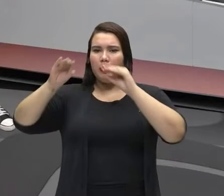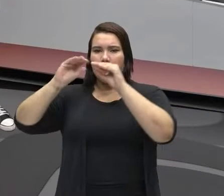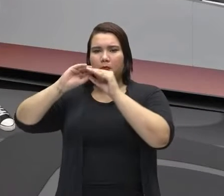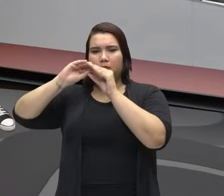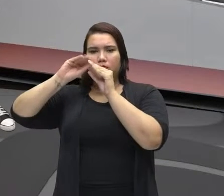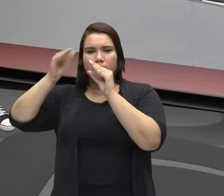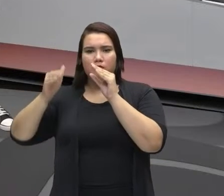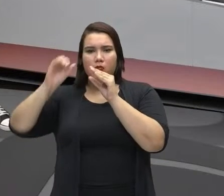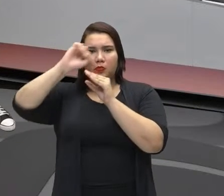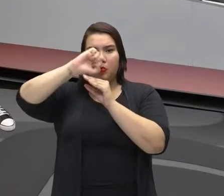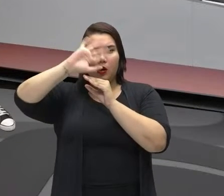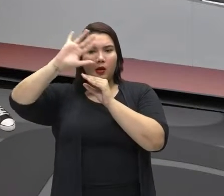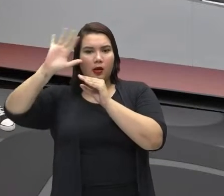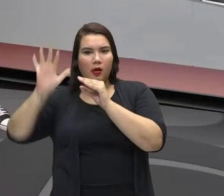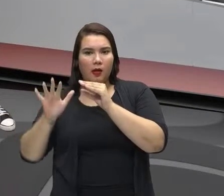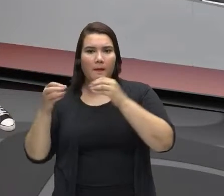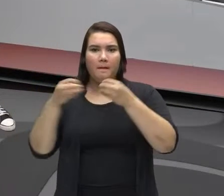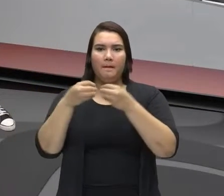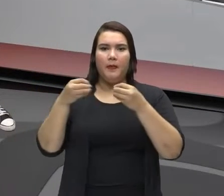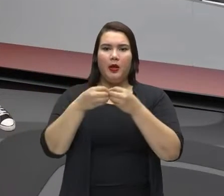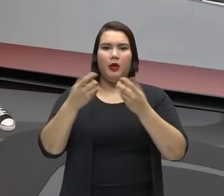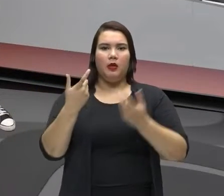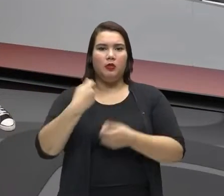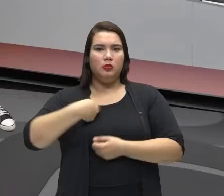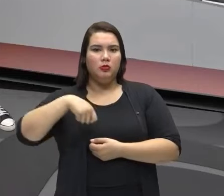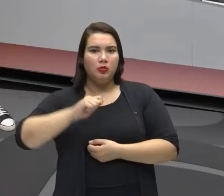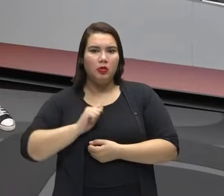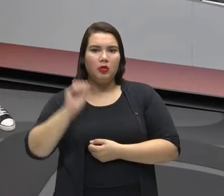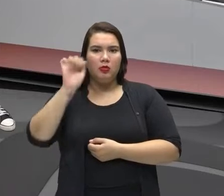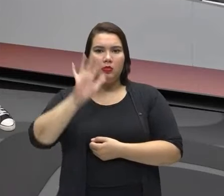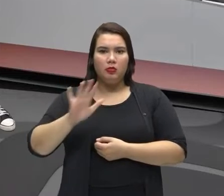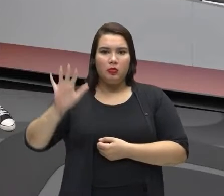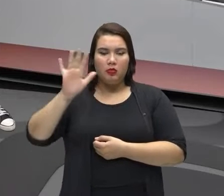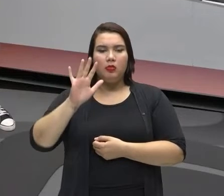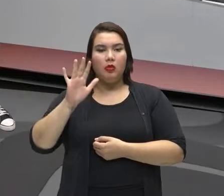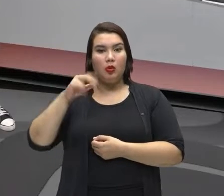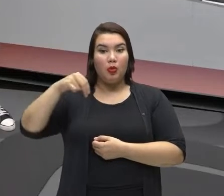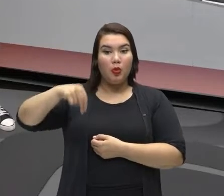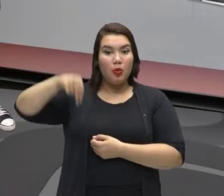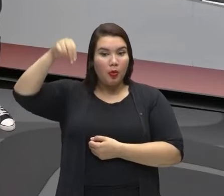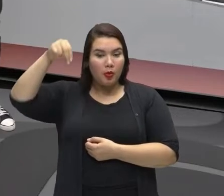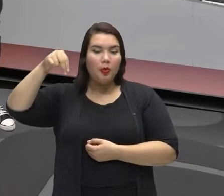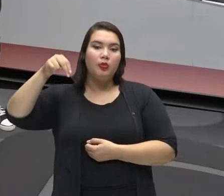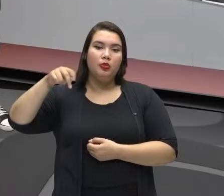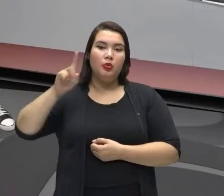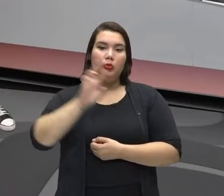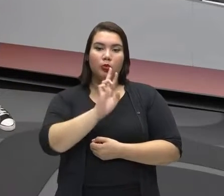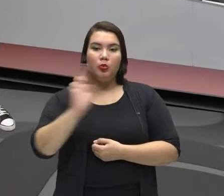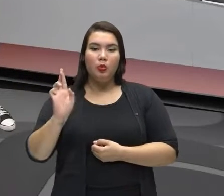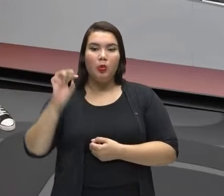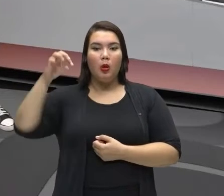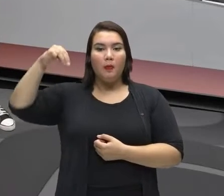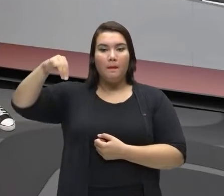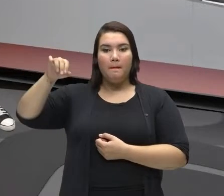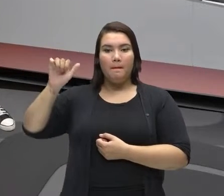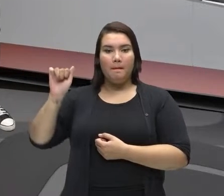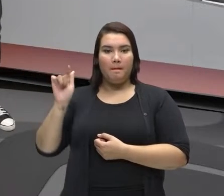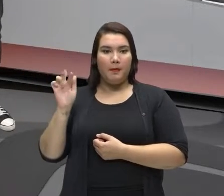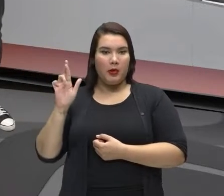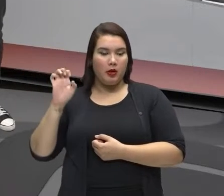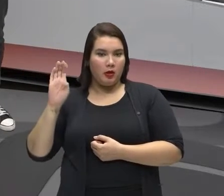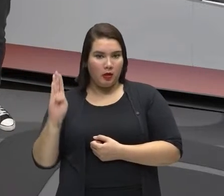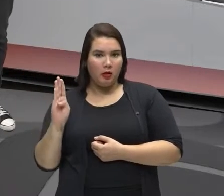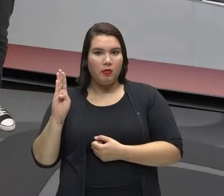próximo à Espanha, aquela região mais em cima do norte, a gente chama de Maghreb. Uma viagem